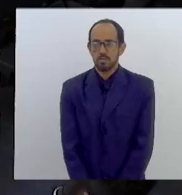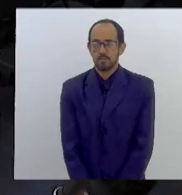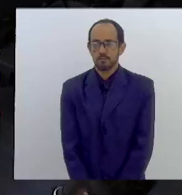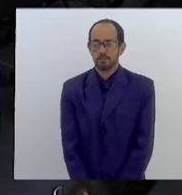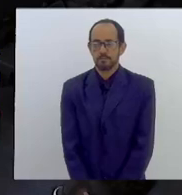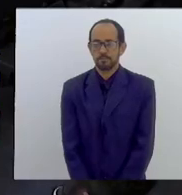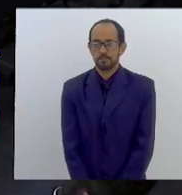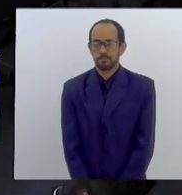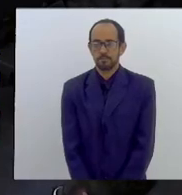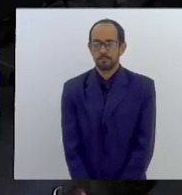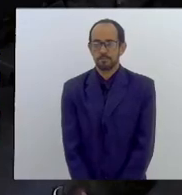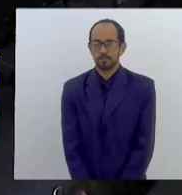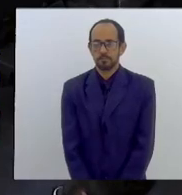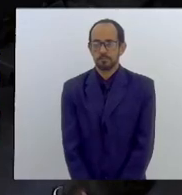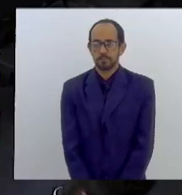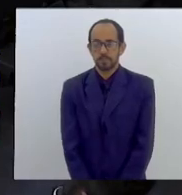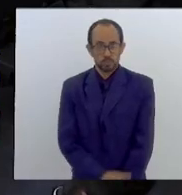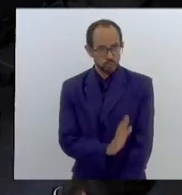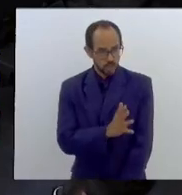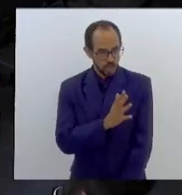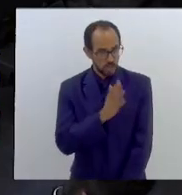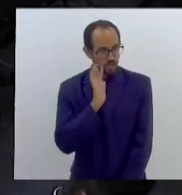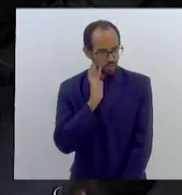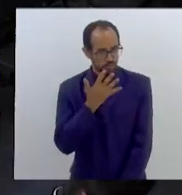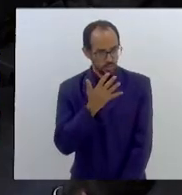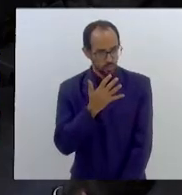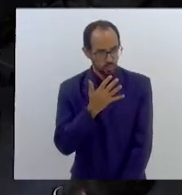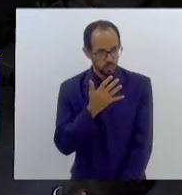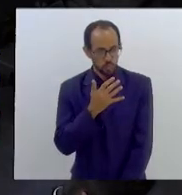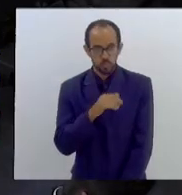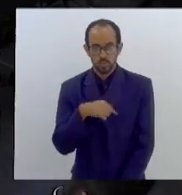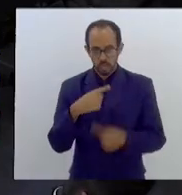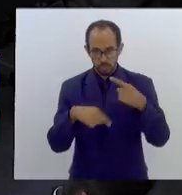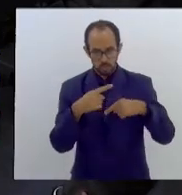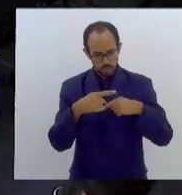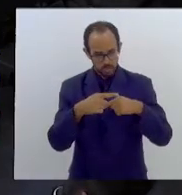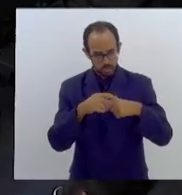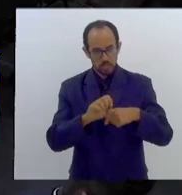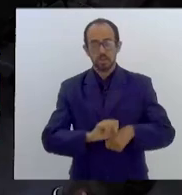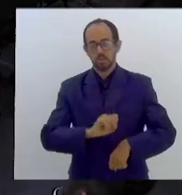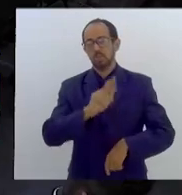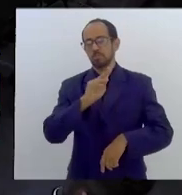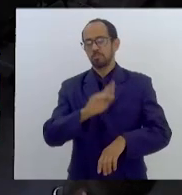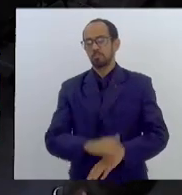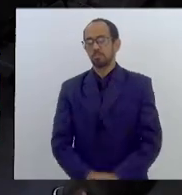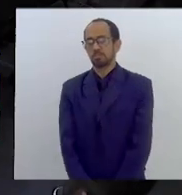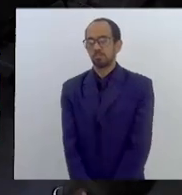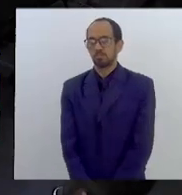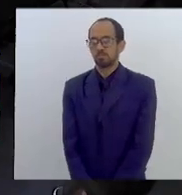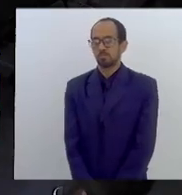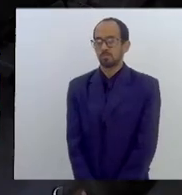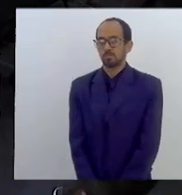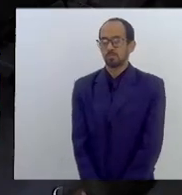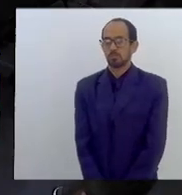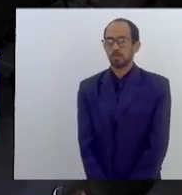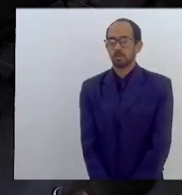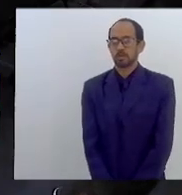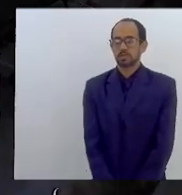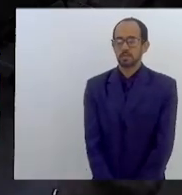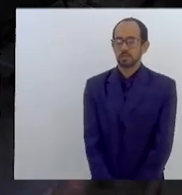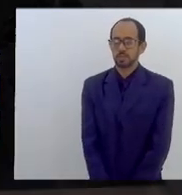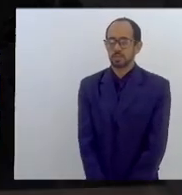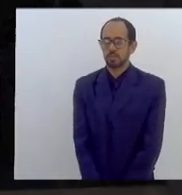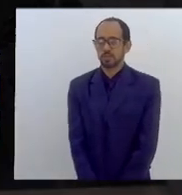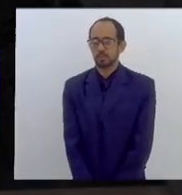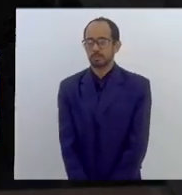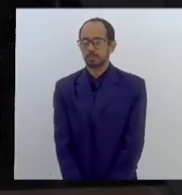Pode ir? Resolveu? Depois? Deputado Eliomar, por favor. Nobre deputado André